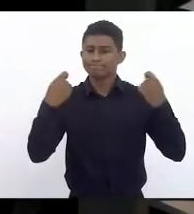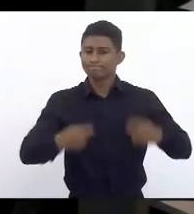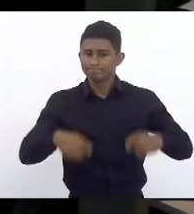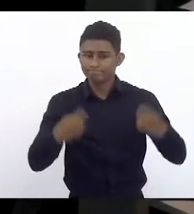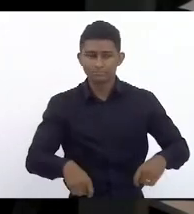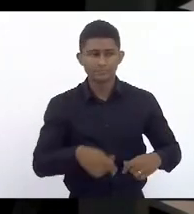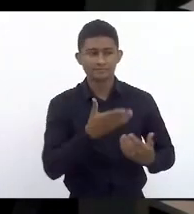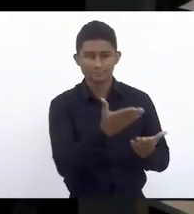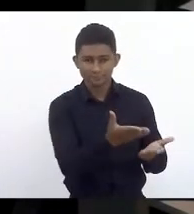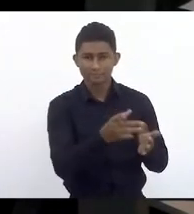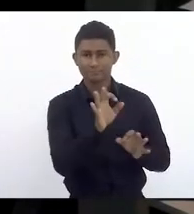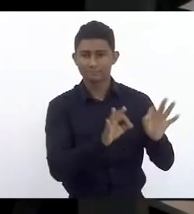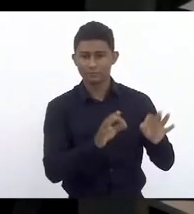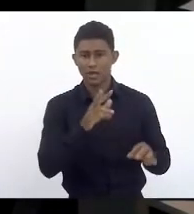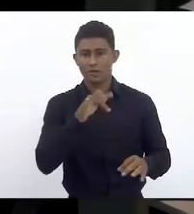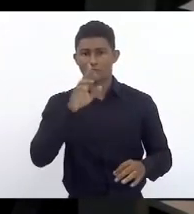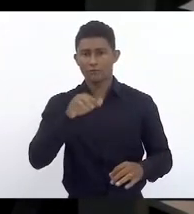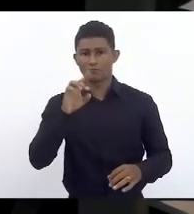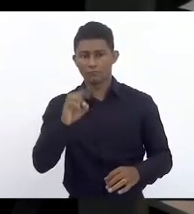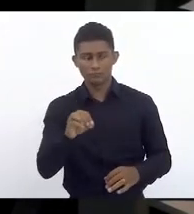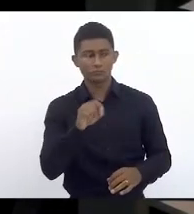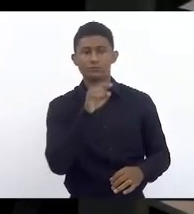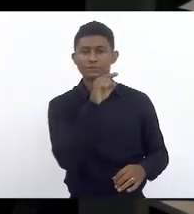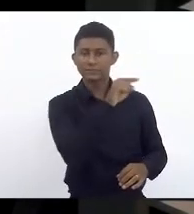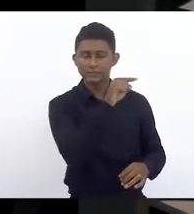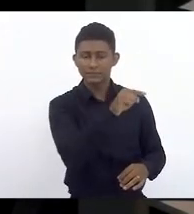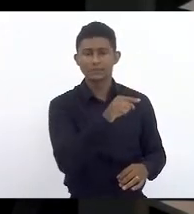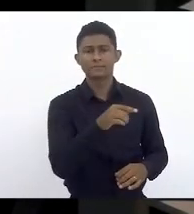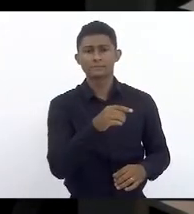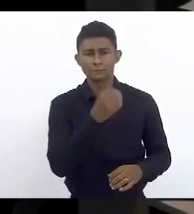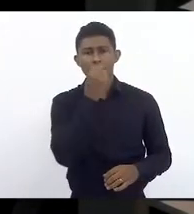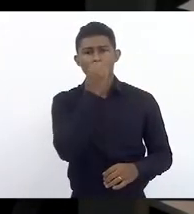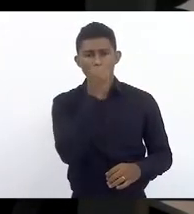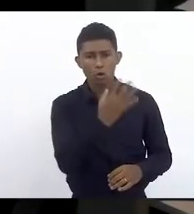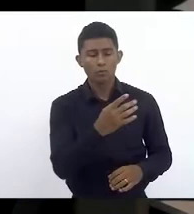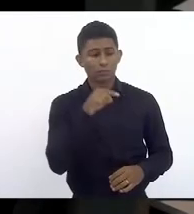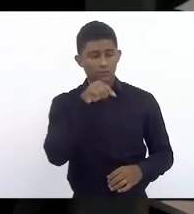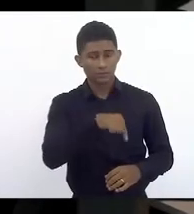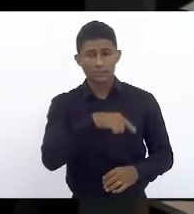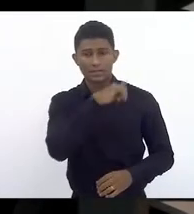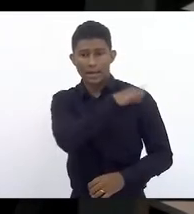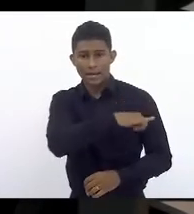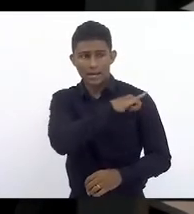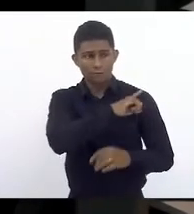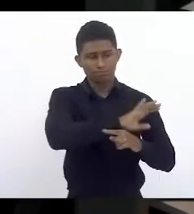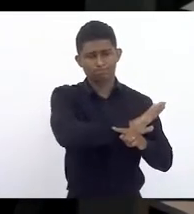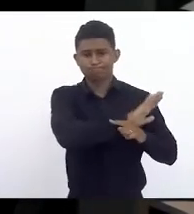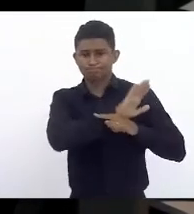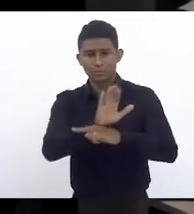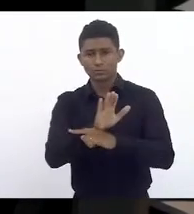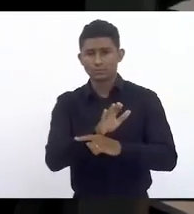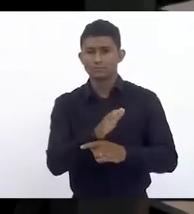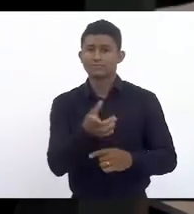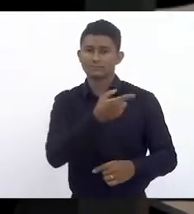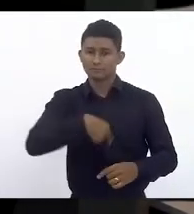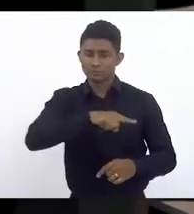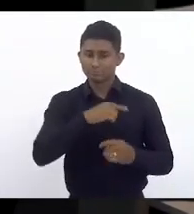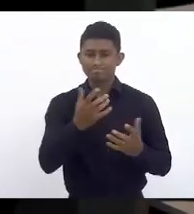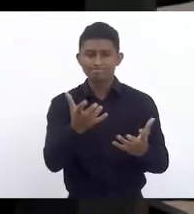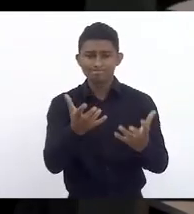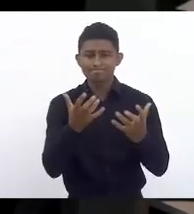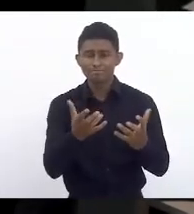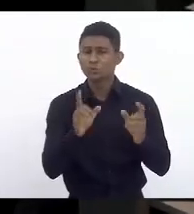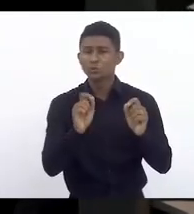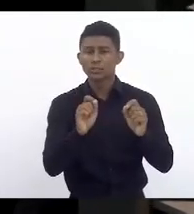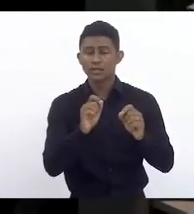desse instrumento, que é o Fundo Soberano, efetivamente algo que venha trazer para o Estado aquilo que a gente sempre almejou, né? Quer dizer, um